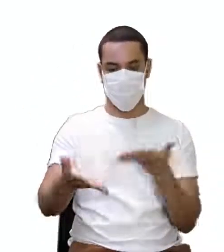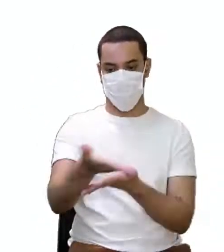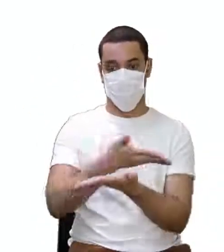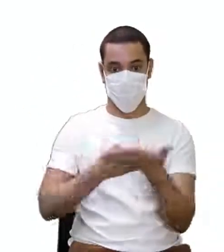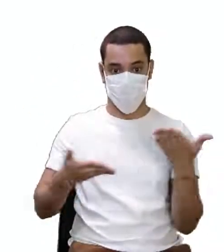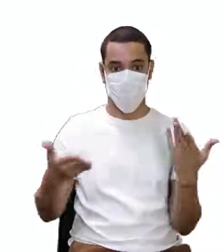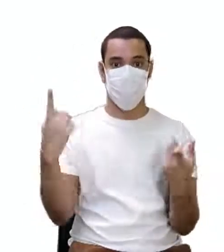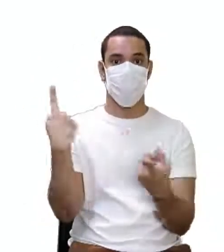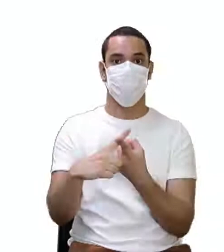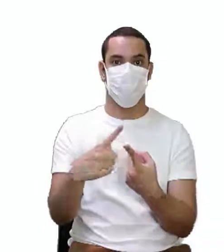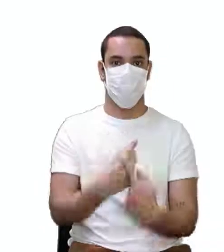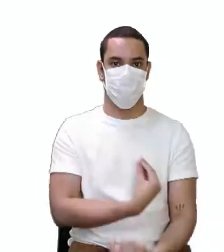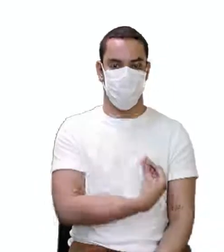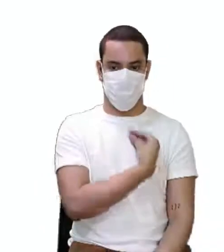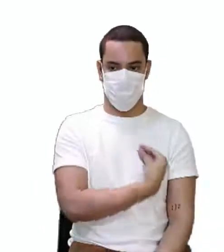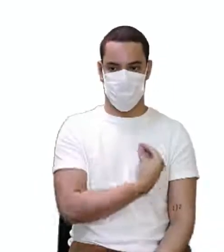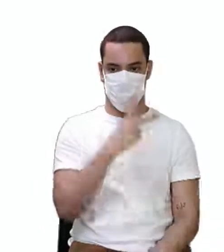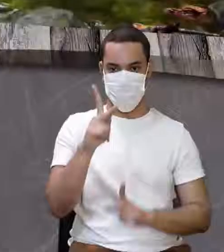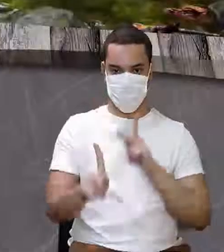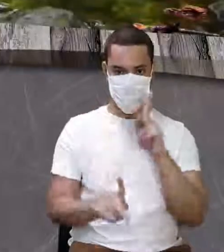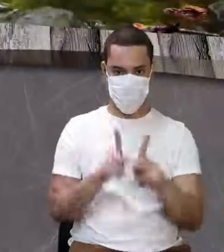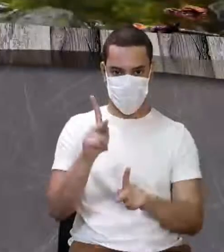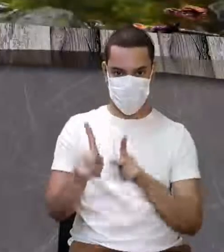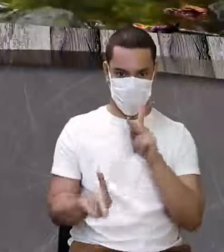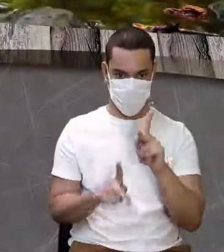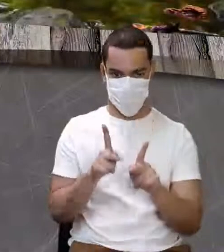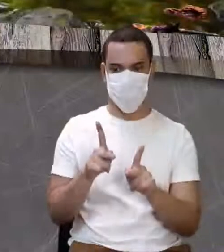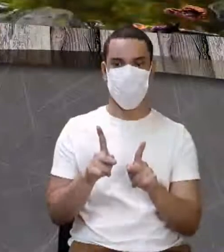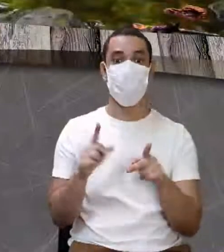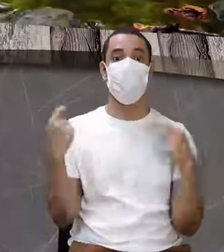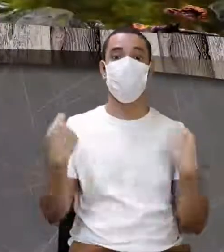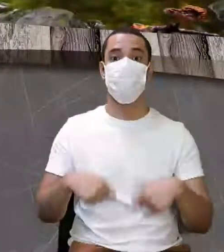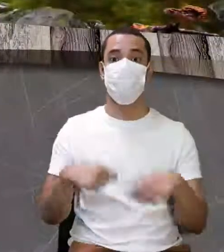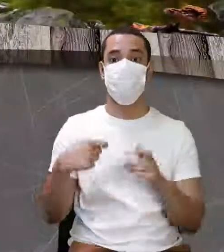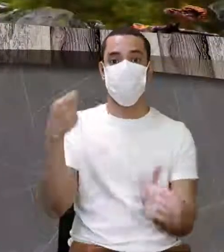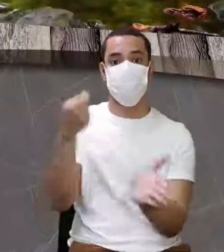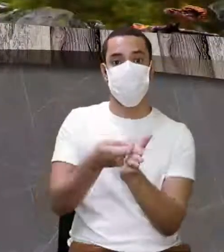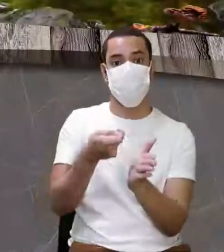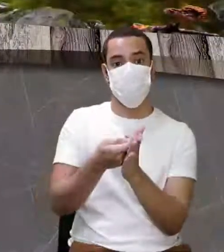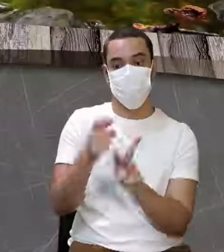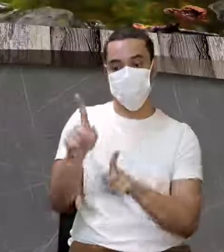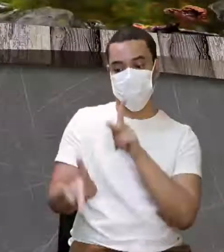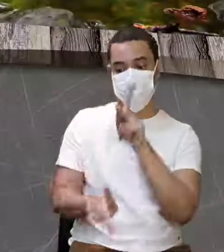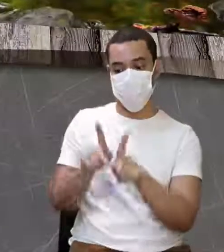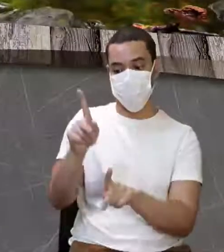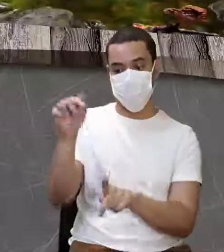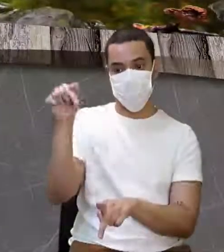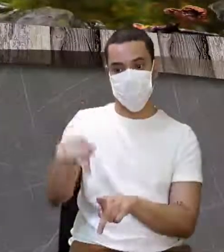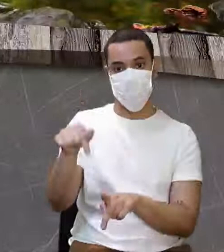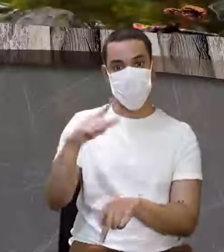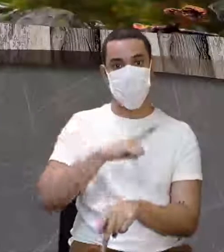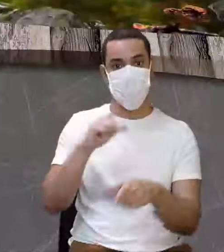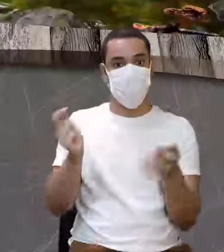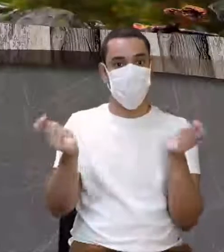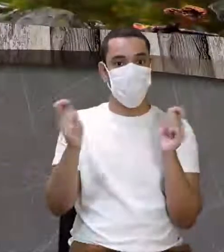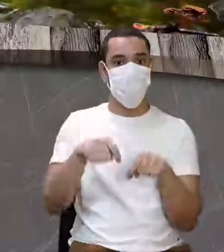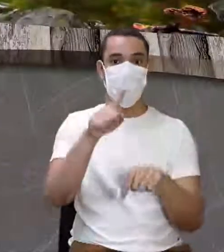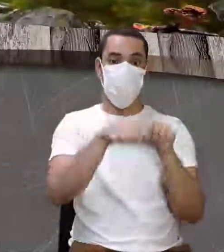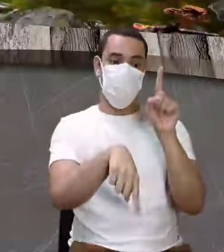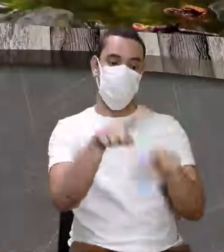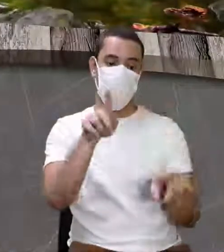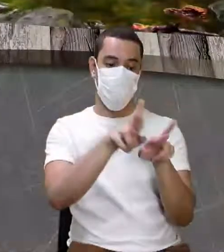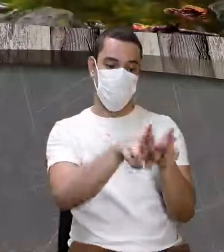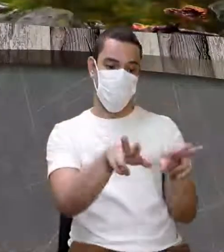uma população, galera? Olha aqui para mim. O que precisa existir para uma população para que ela tenha